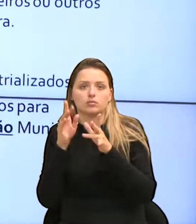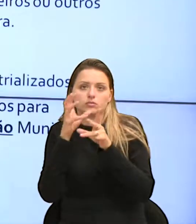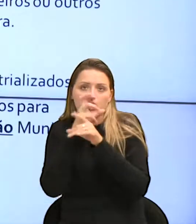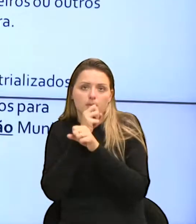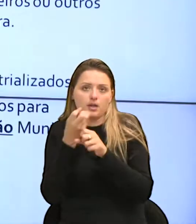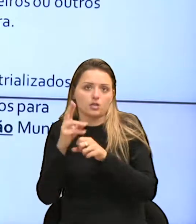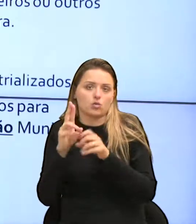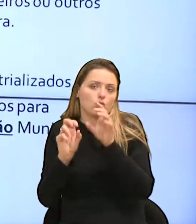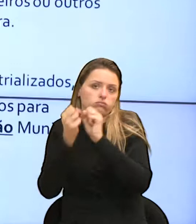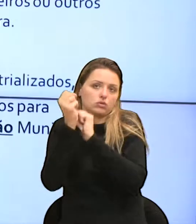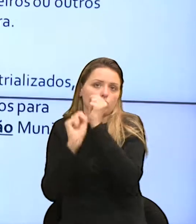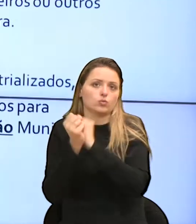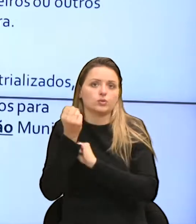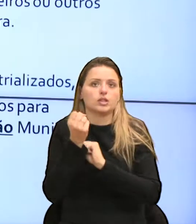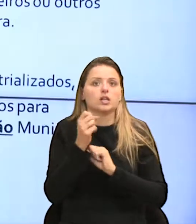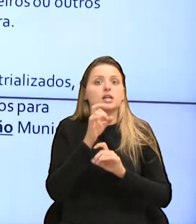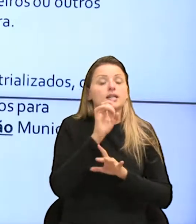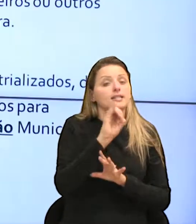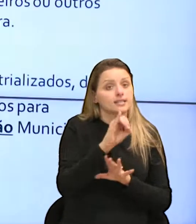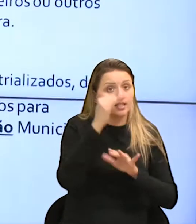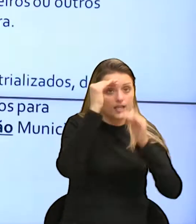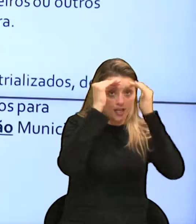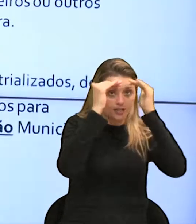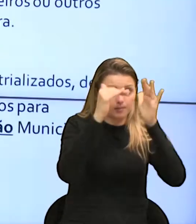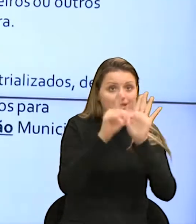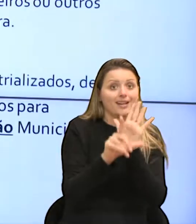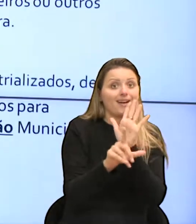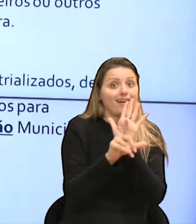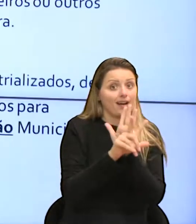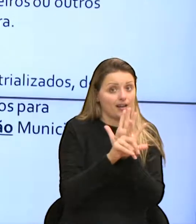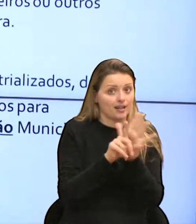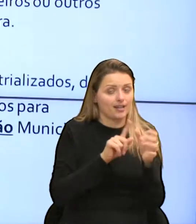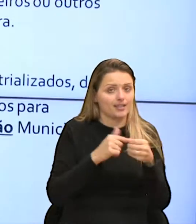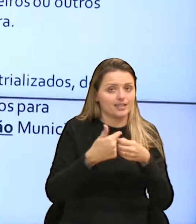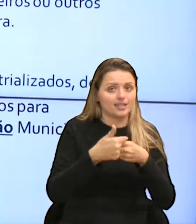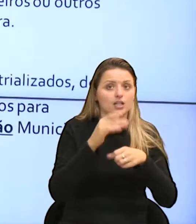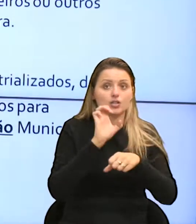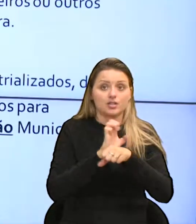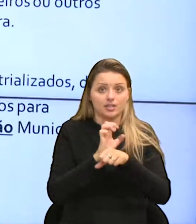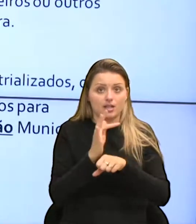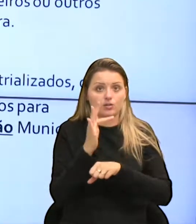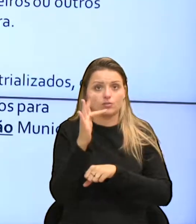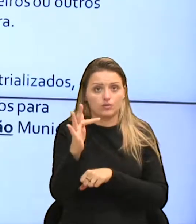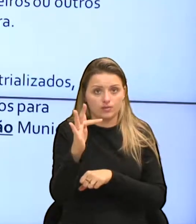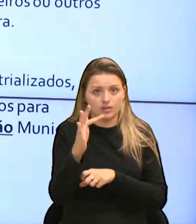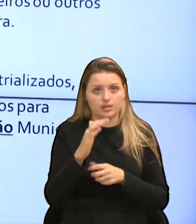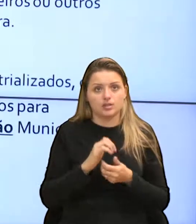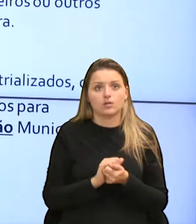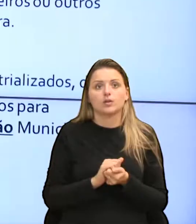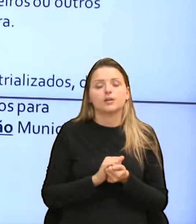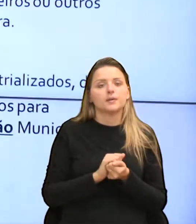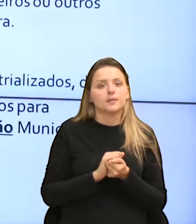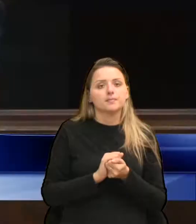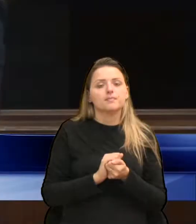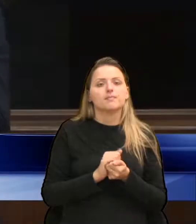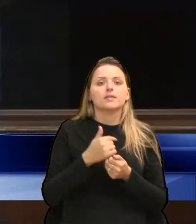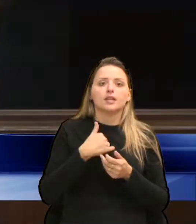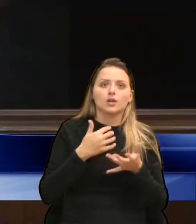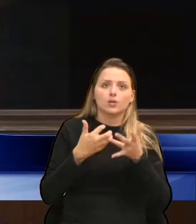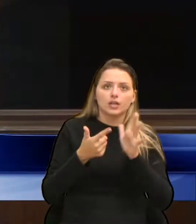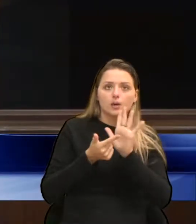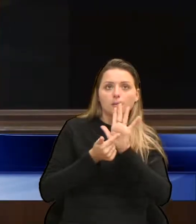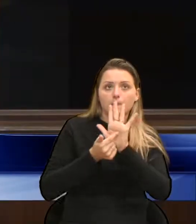fiscalização citando lei decreto e o código de defesa do consumidor eu trouxe pra